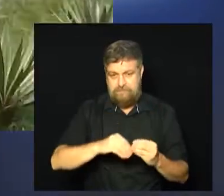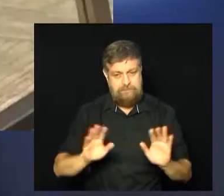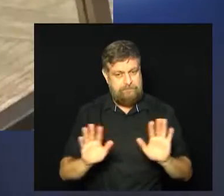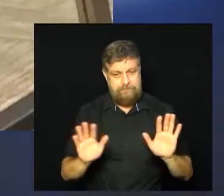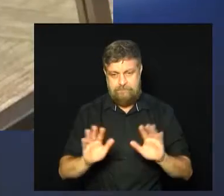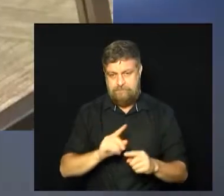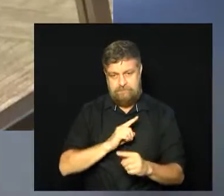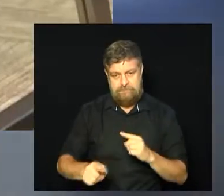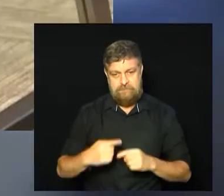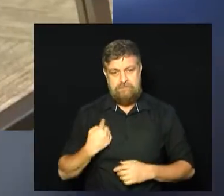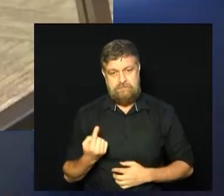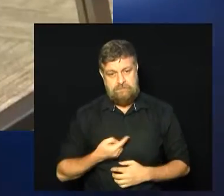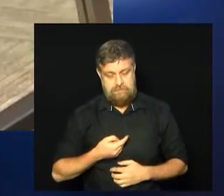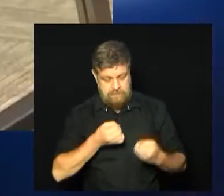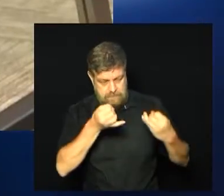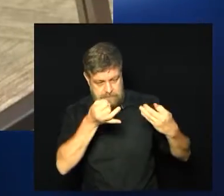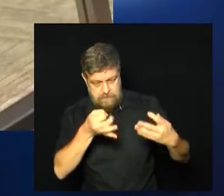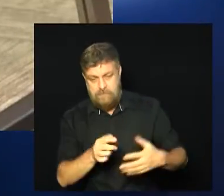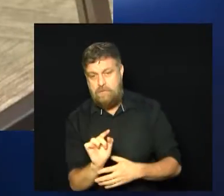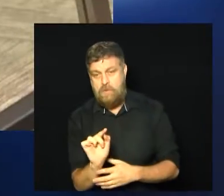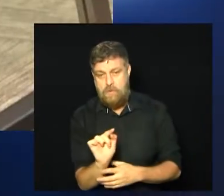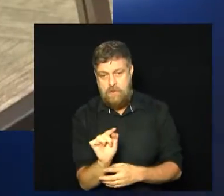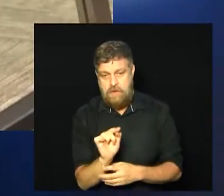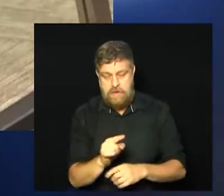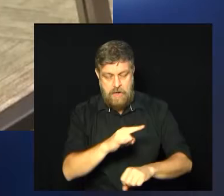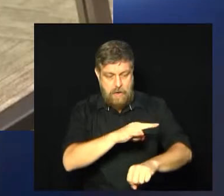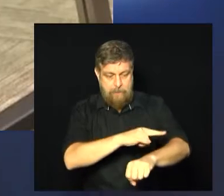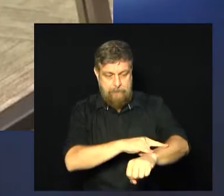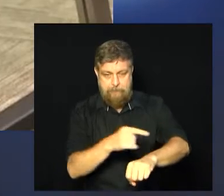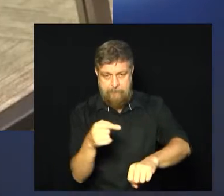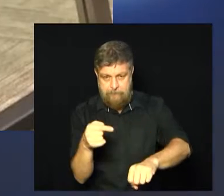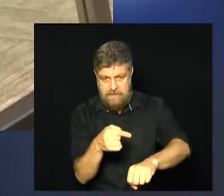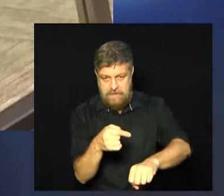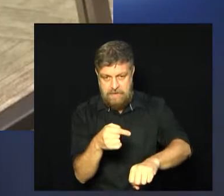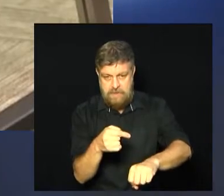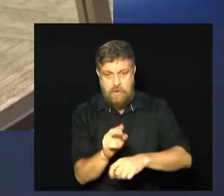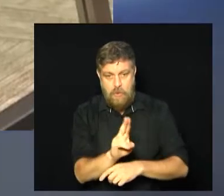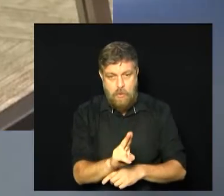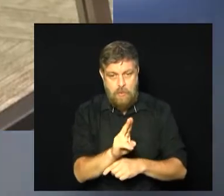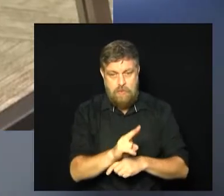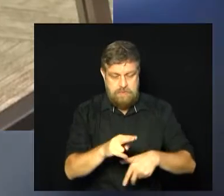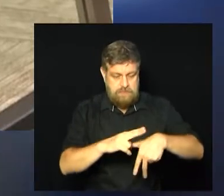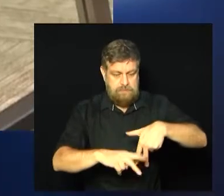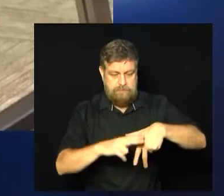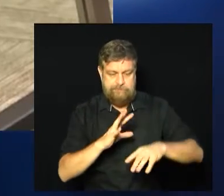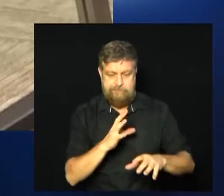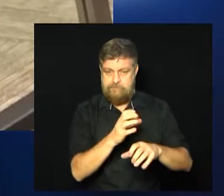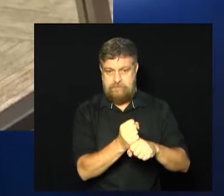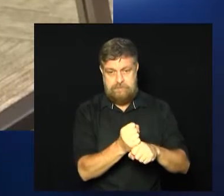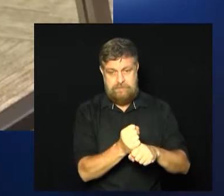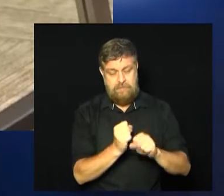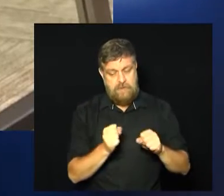gêneros. O que a gente fala é o banheiro, né, de uso geral e que